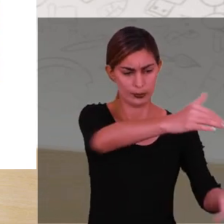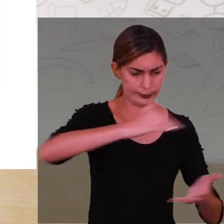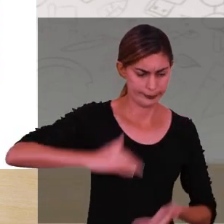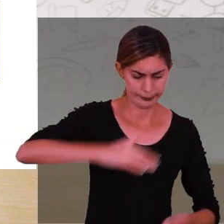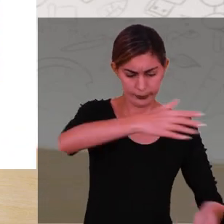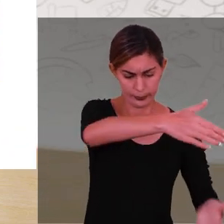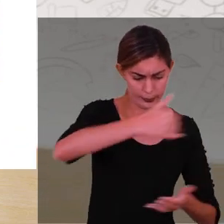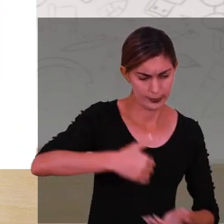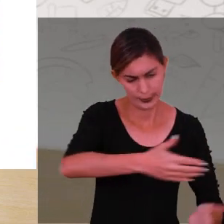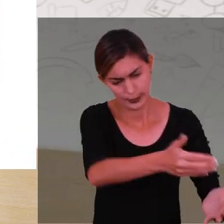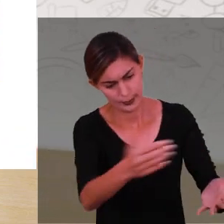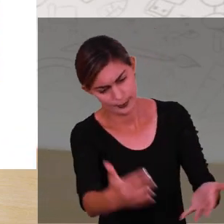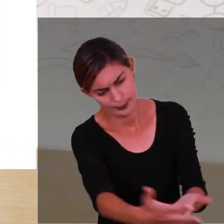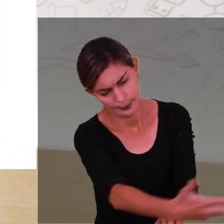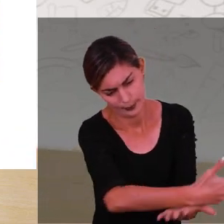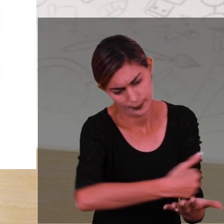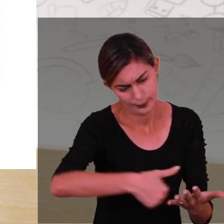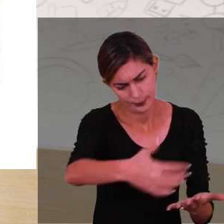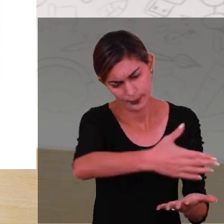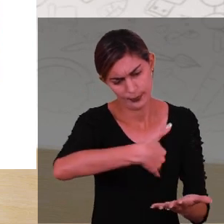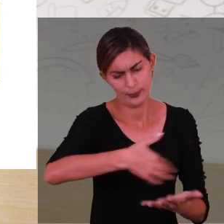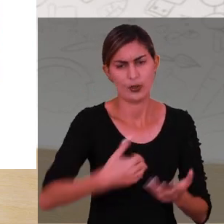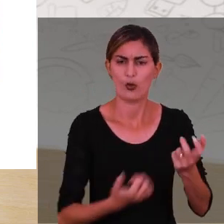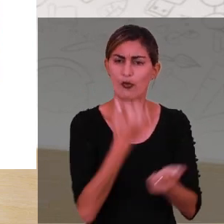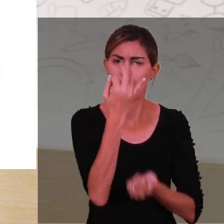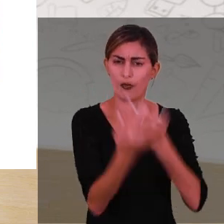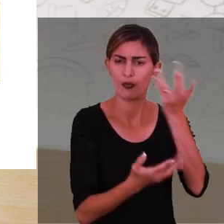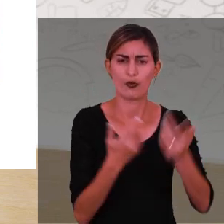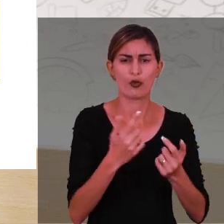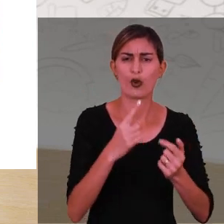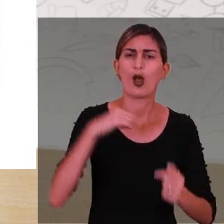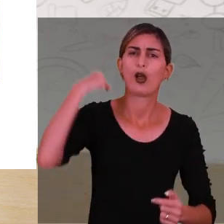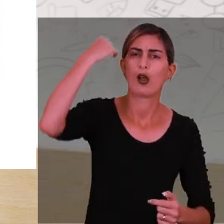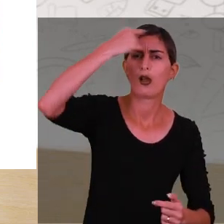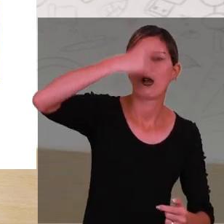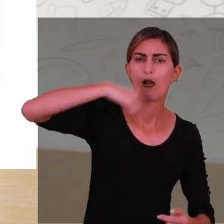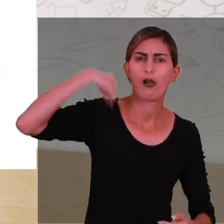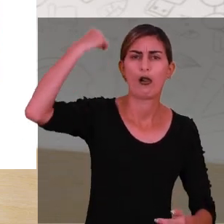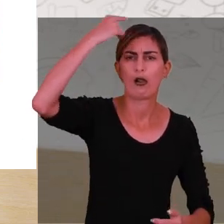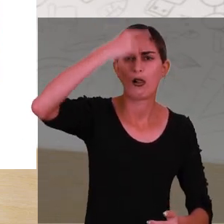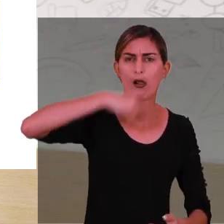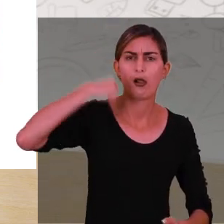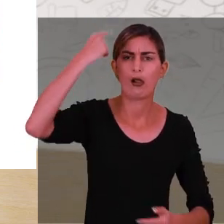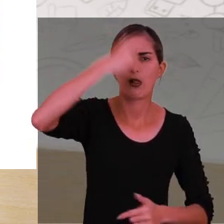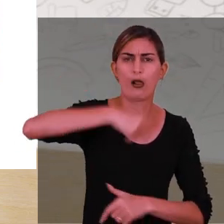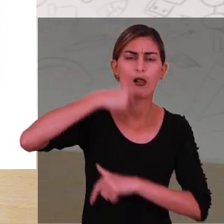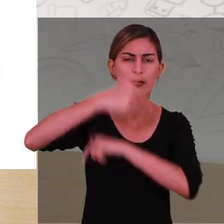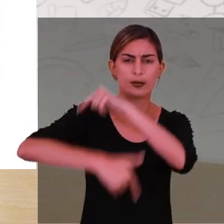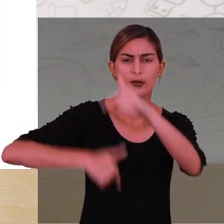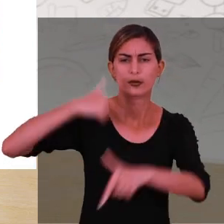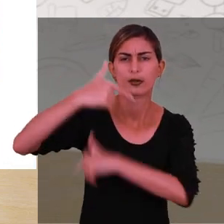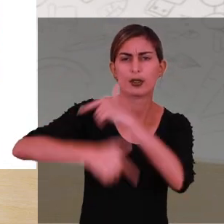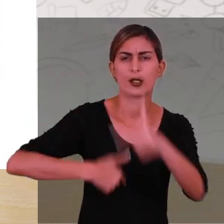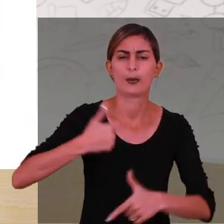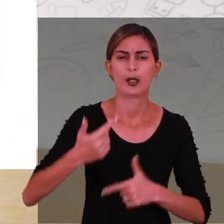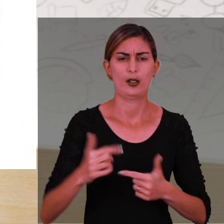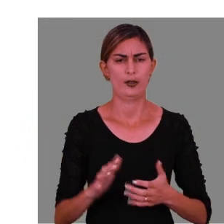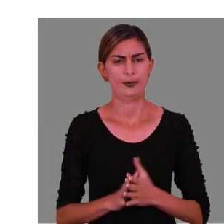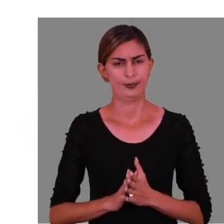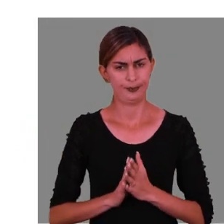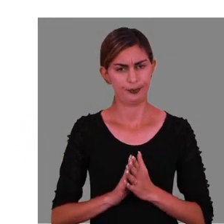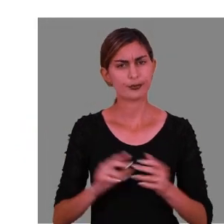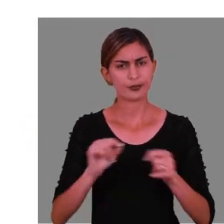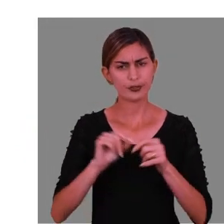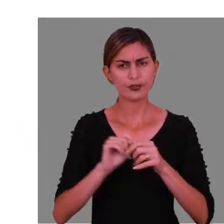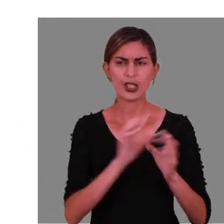para descarregar este forno, fechando um ciclo que é repetido durante toda a sua jornada de trabalho.